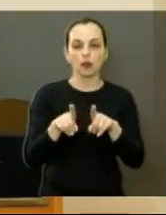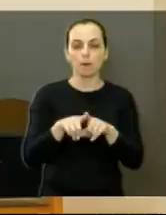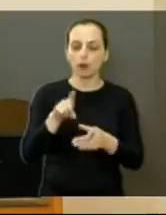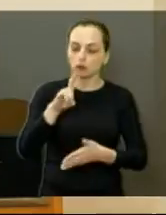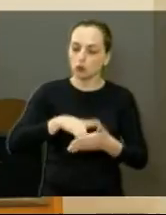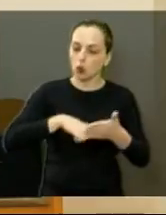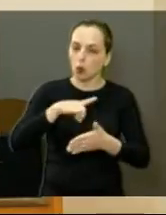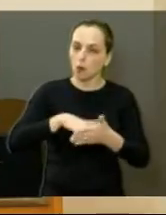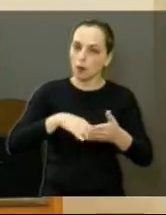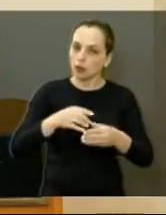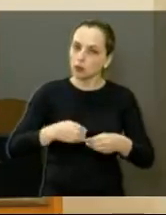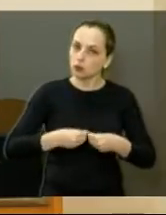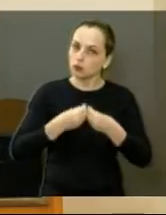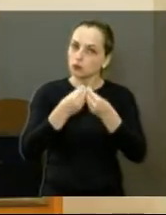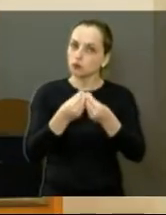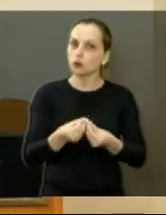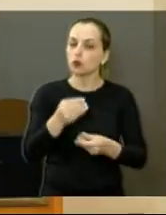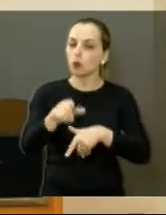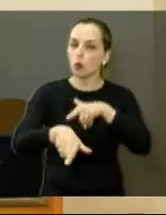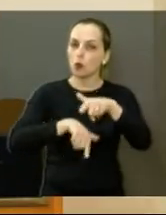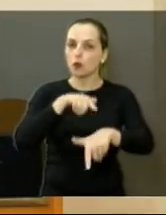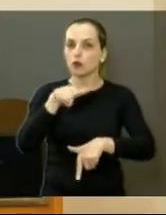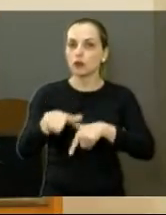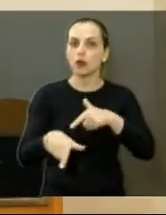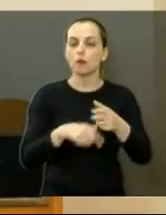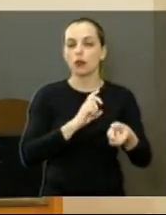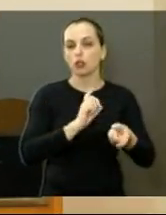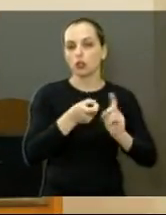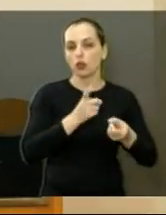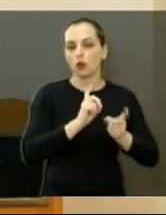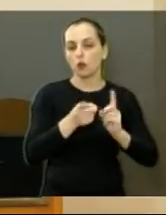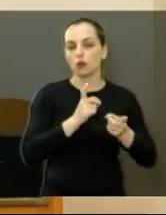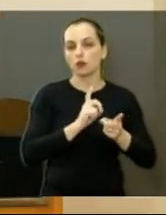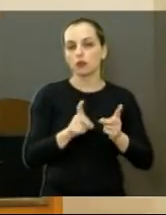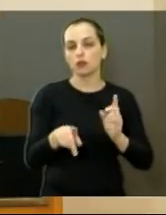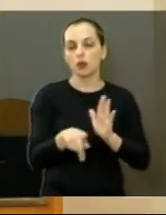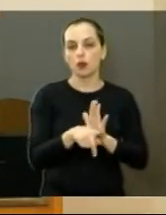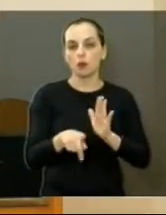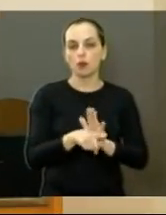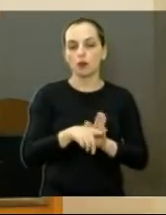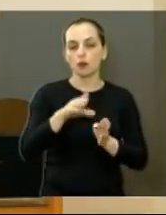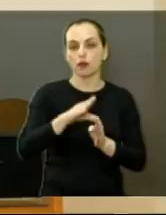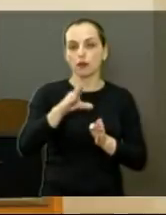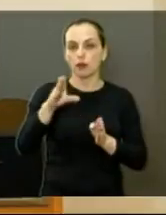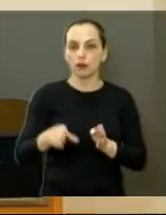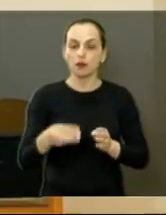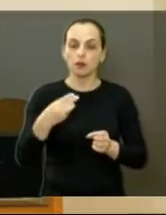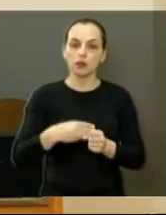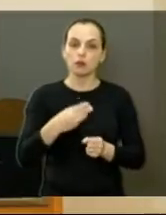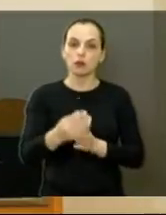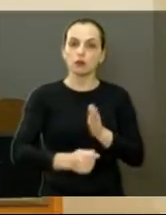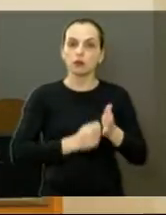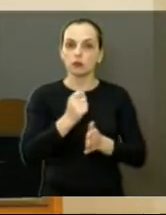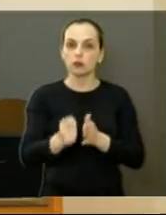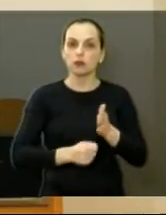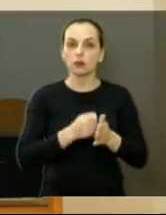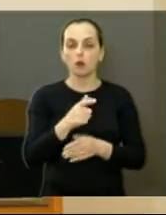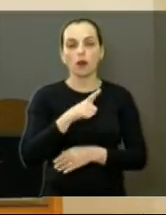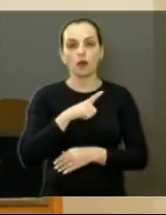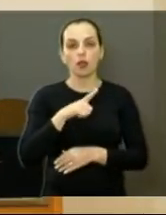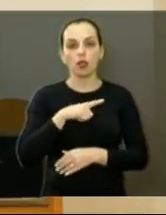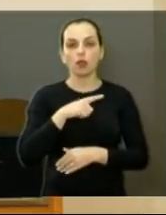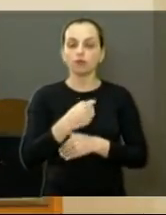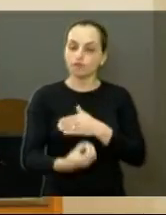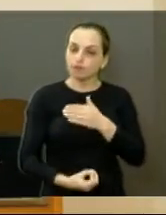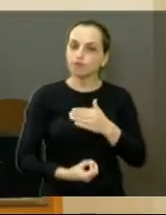documentar o trabalho que a Comissão Especial de Estudo, formada aqui na Câmara Municipal pelos vereadores, tem